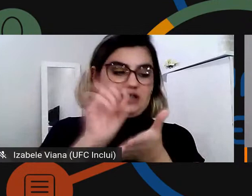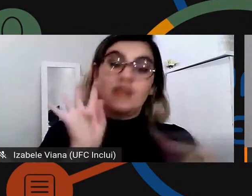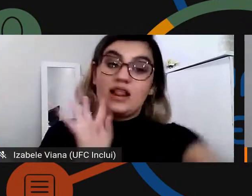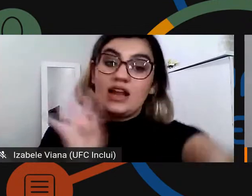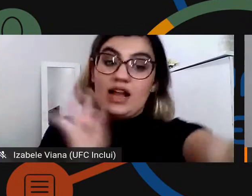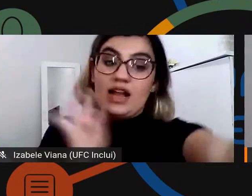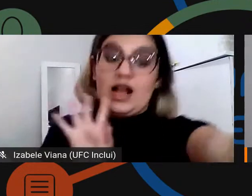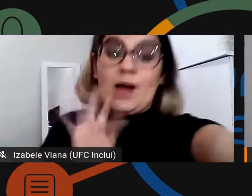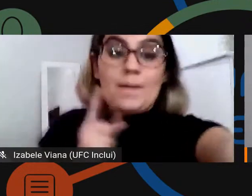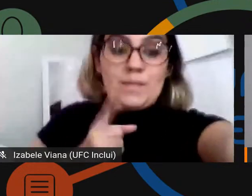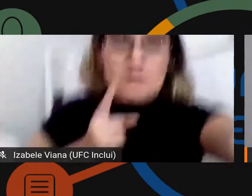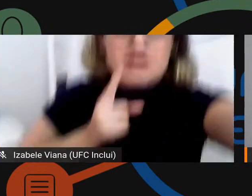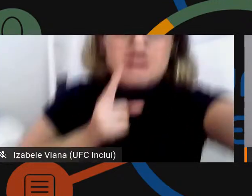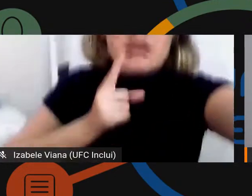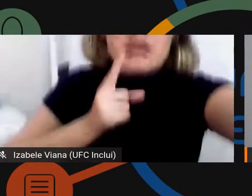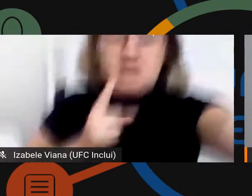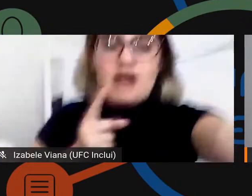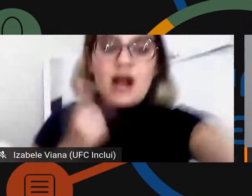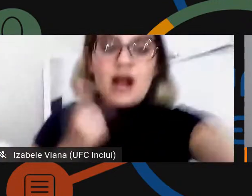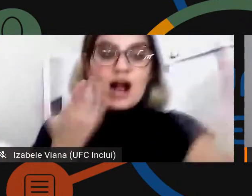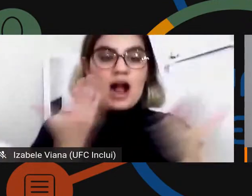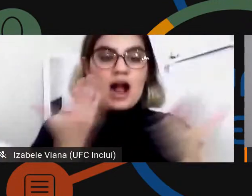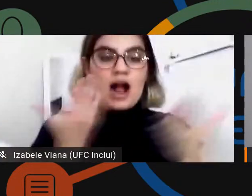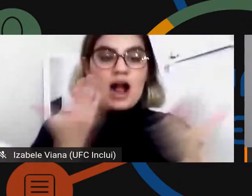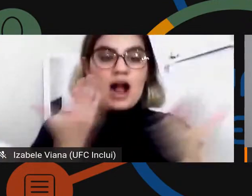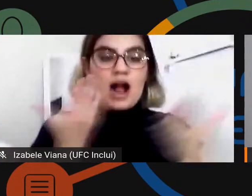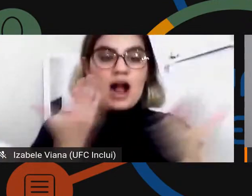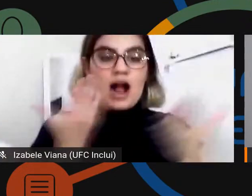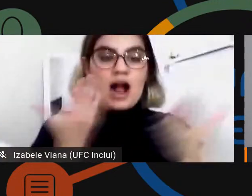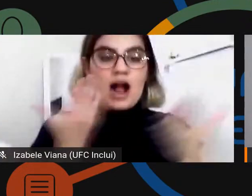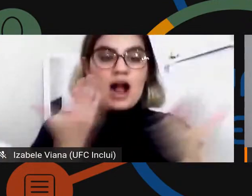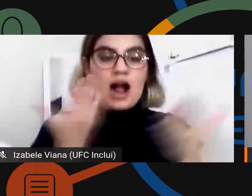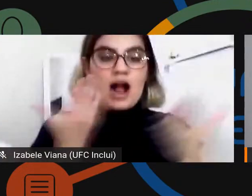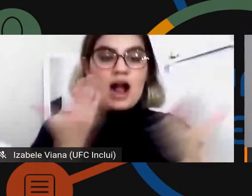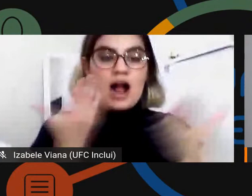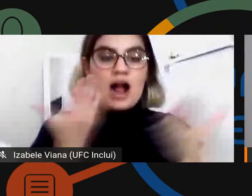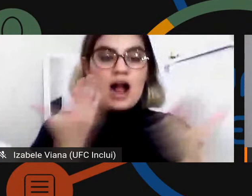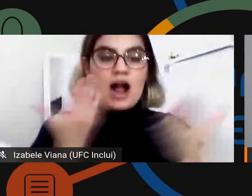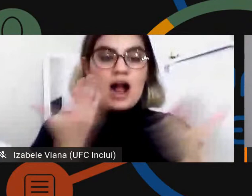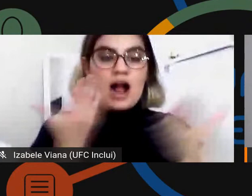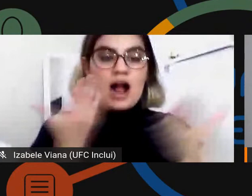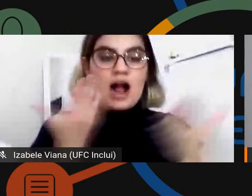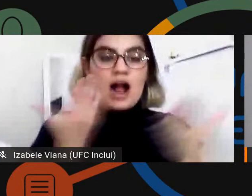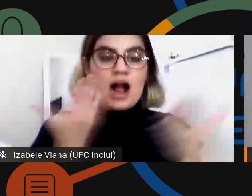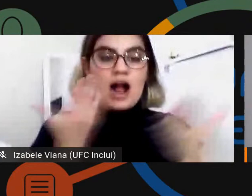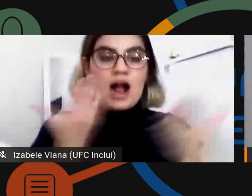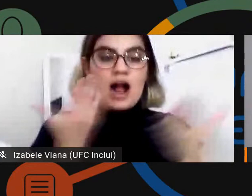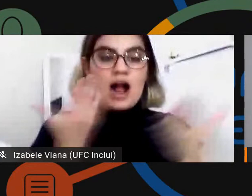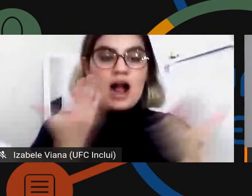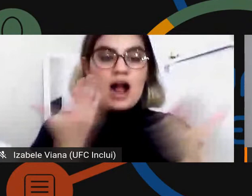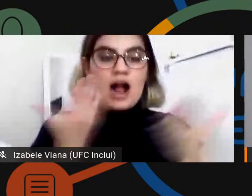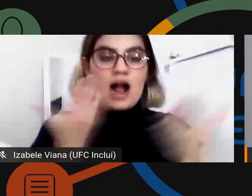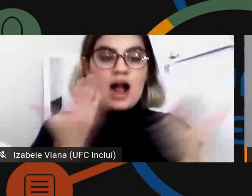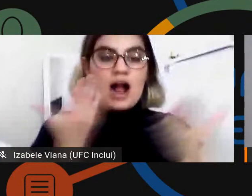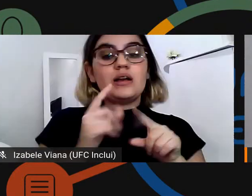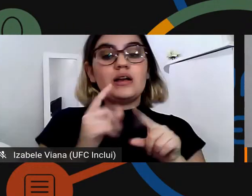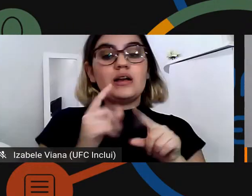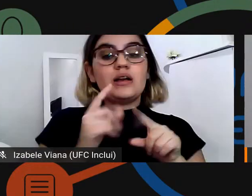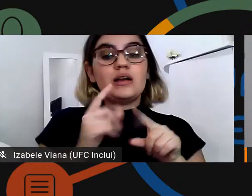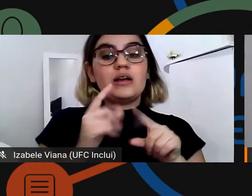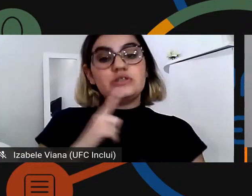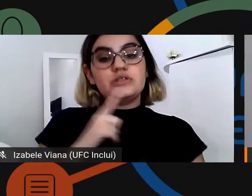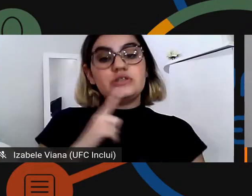SMPC, né? Foi muito legal isso. A gente levou os 5 alunos para lá e depois demos um feedback para a professora na aula seguinte, que valeu muito a